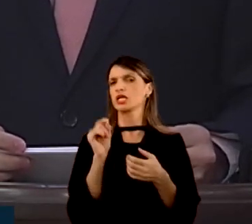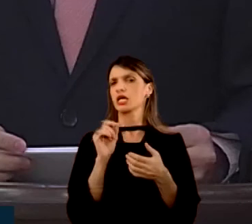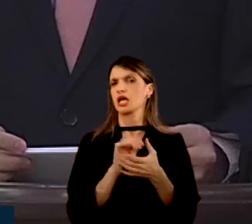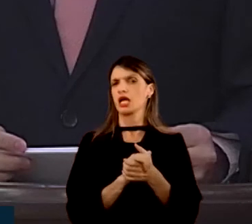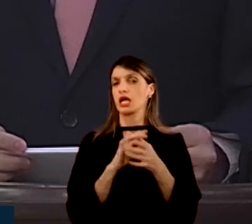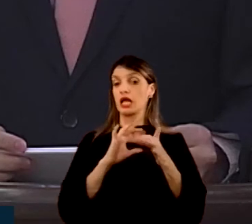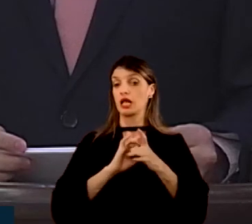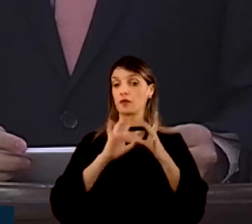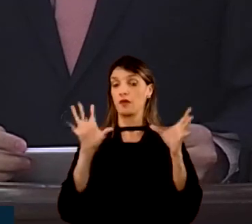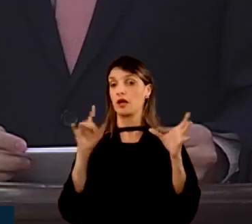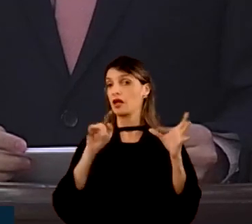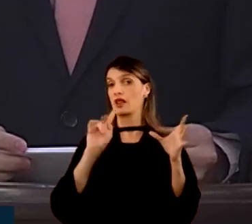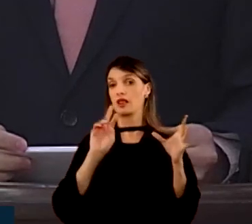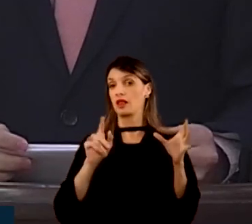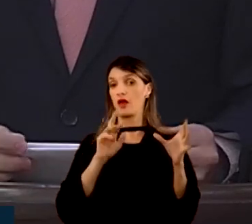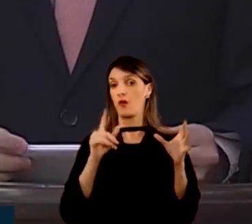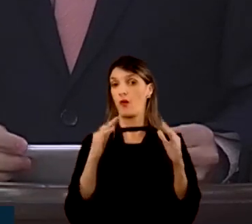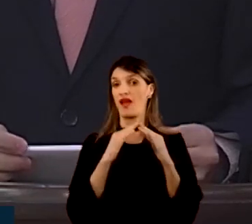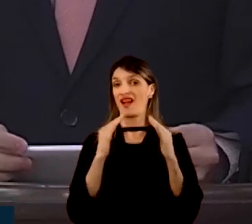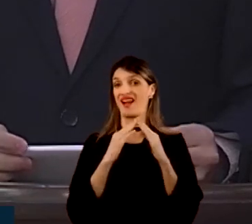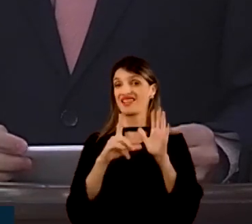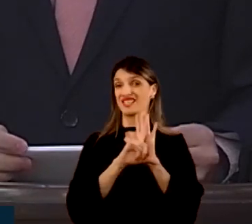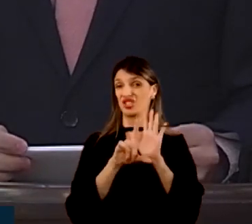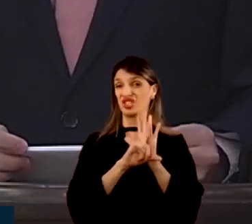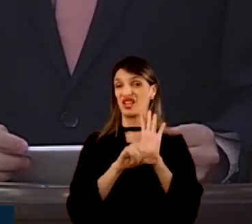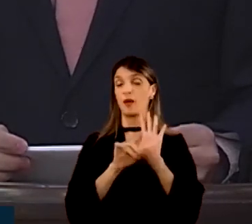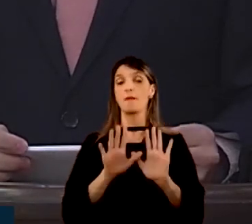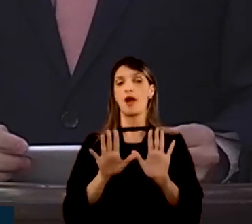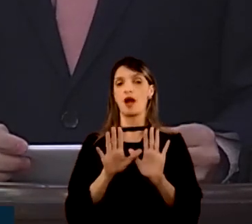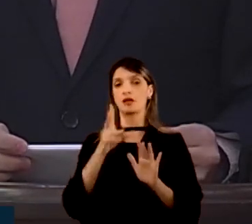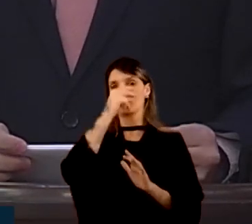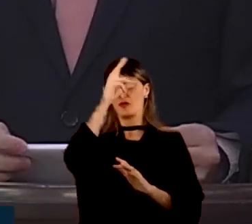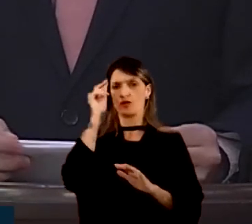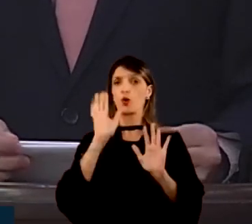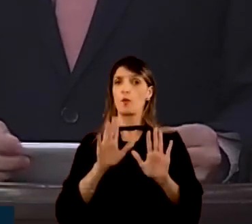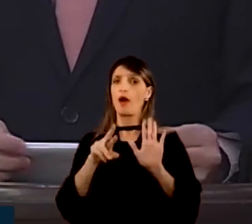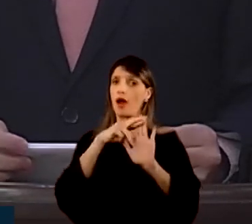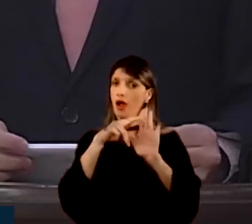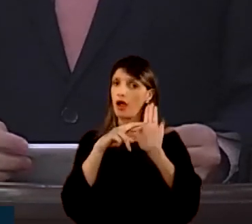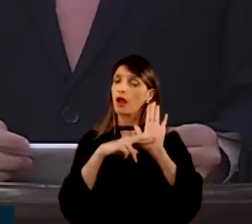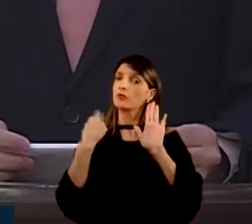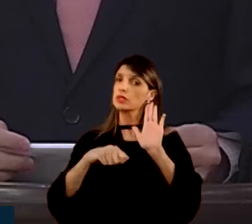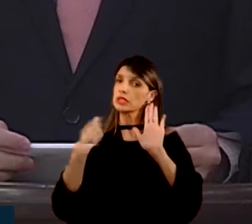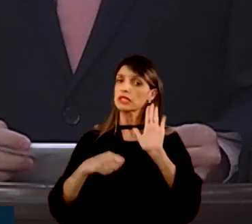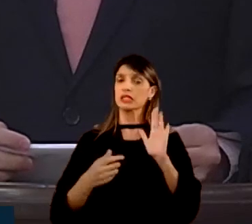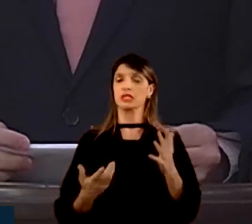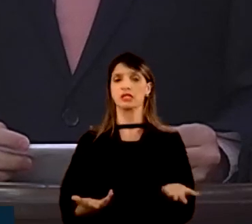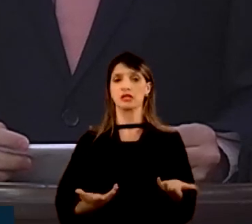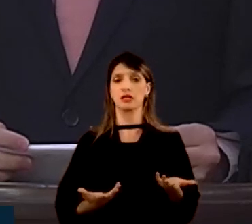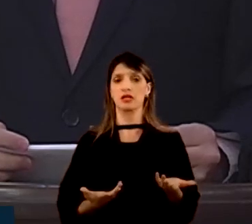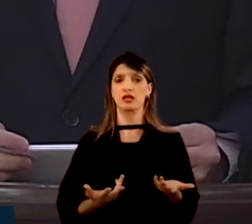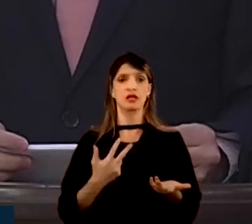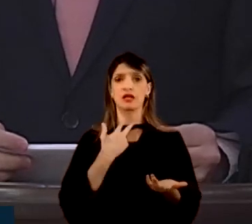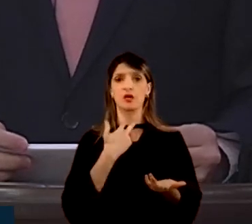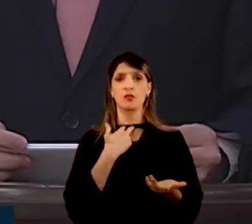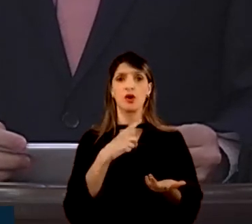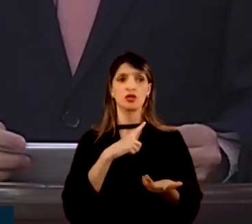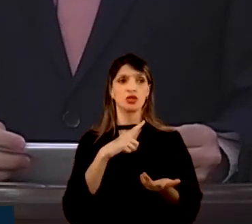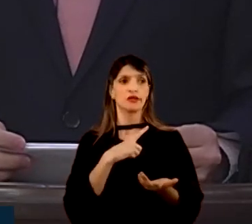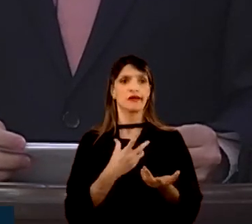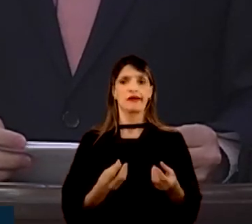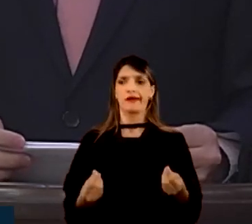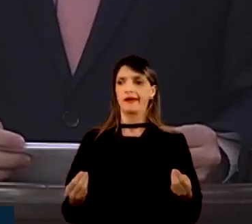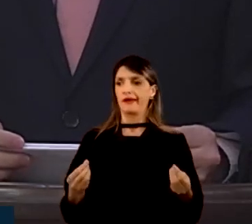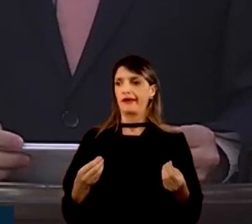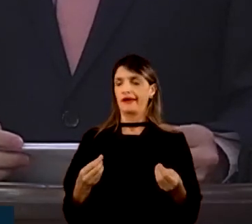senhor prefeito. Mas os regramentos têm que existir, sabe por quê? Nós não podemos ter dois pesos e duas